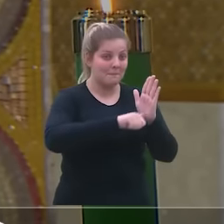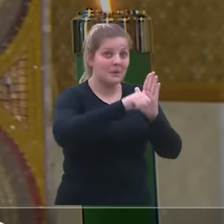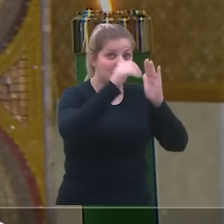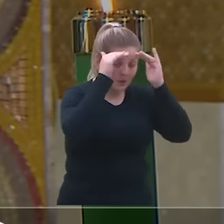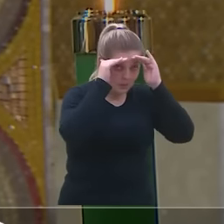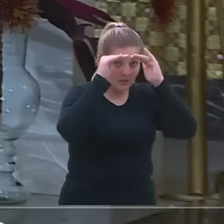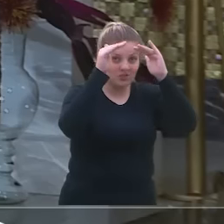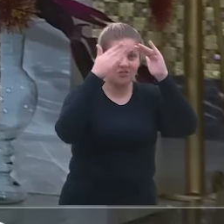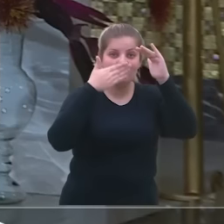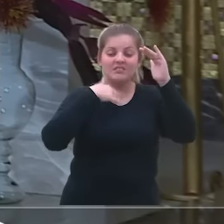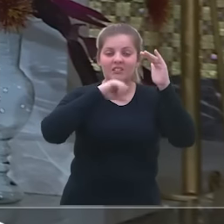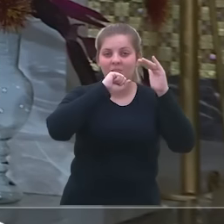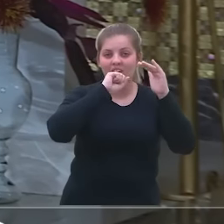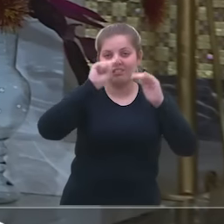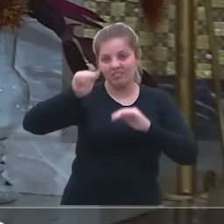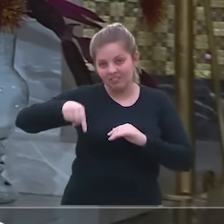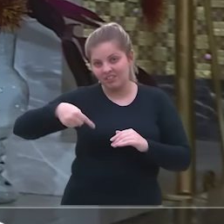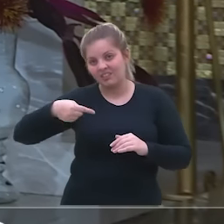ao pai